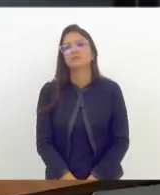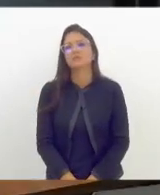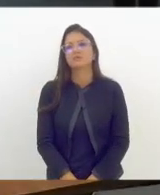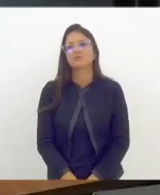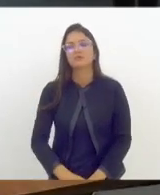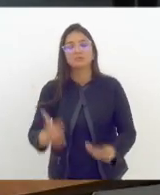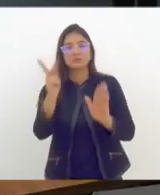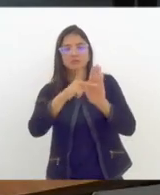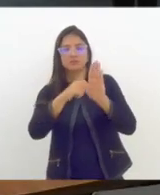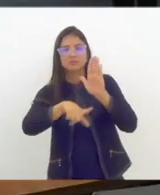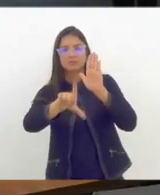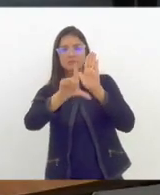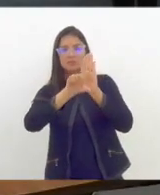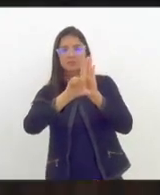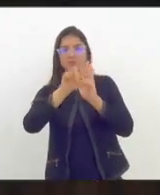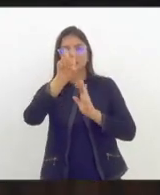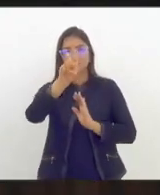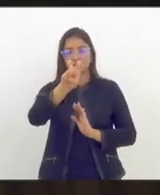Projeto de lei